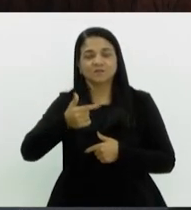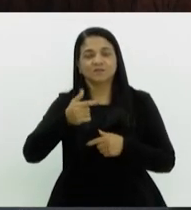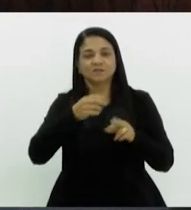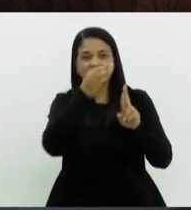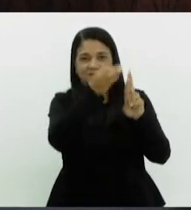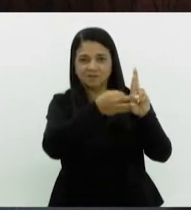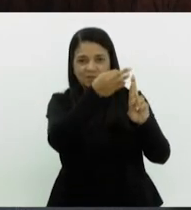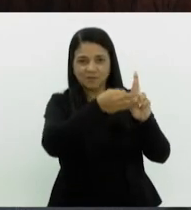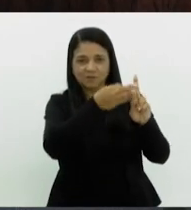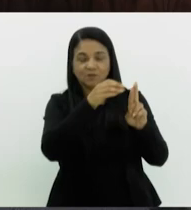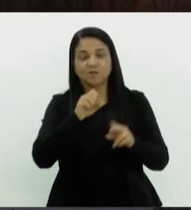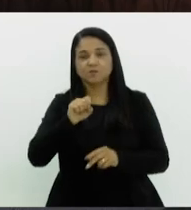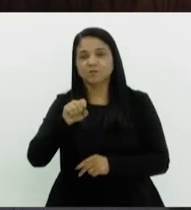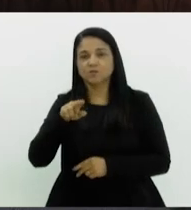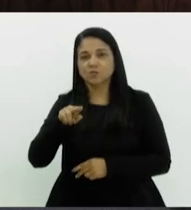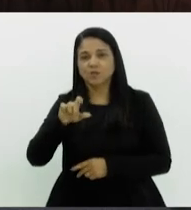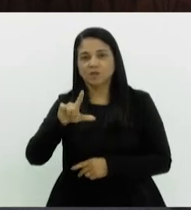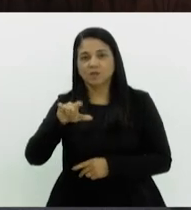desembargadora Sueli